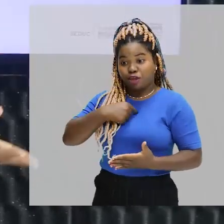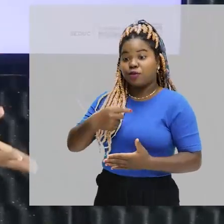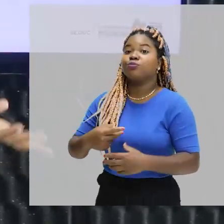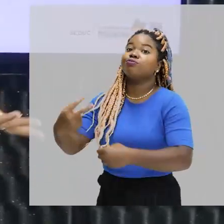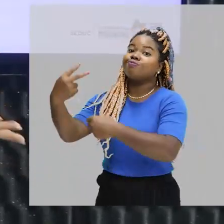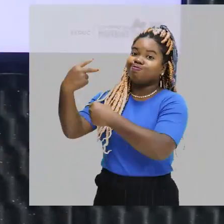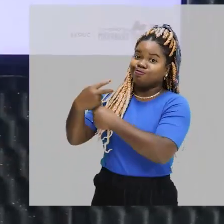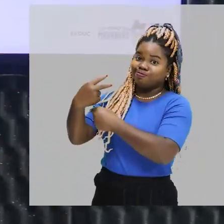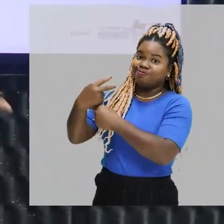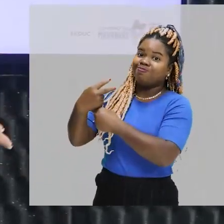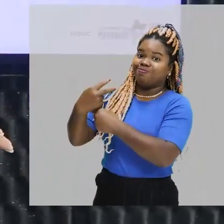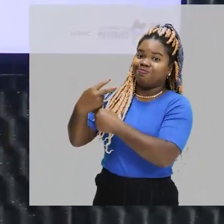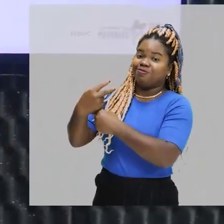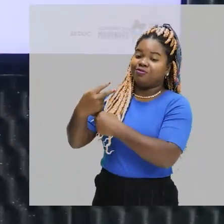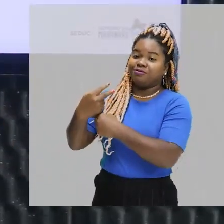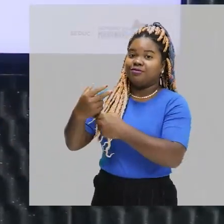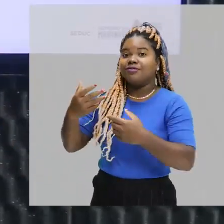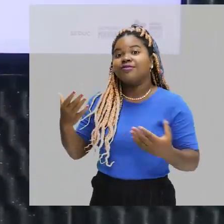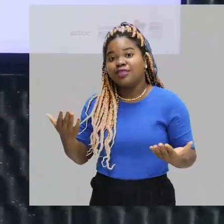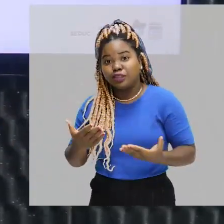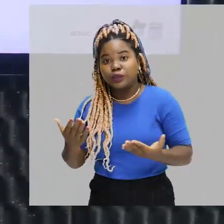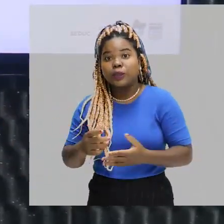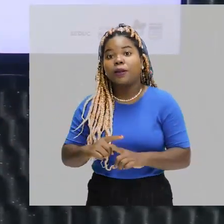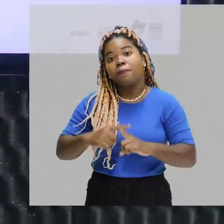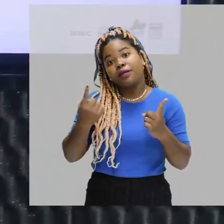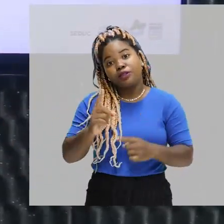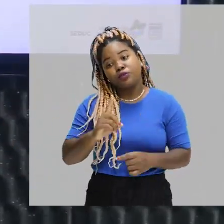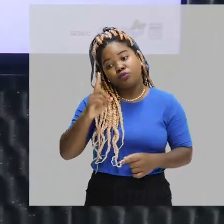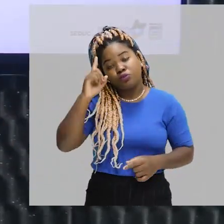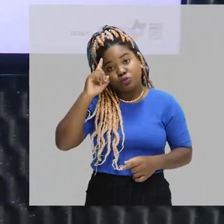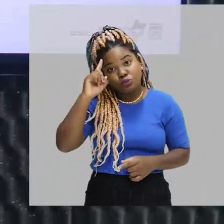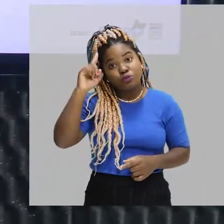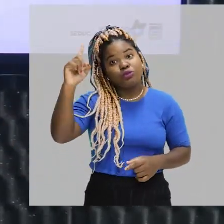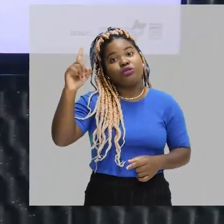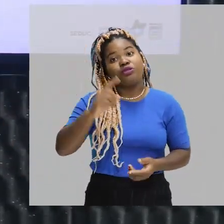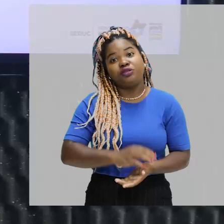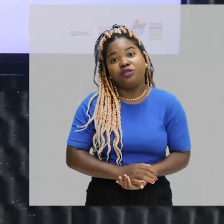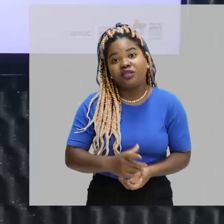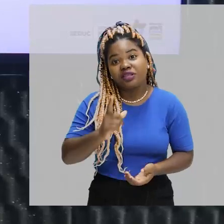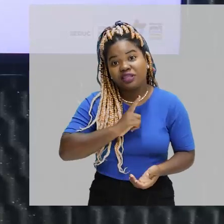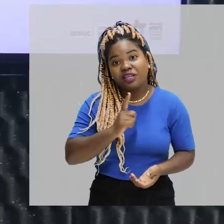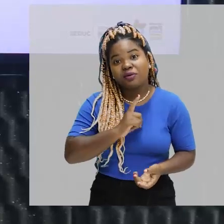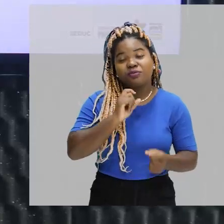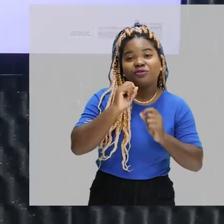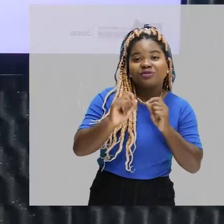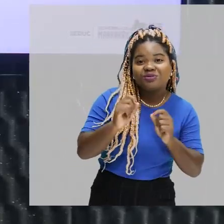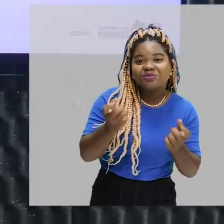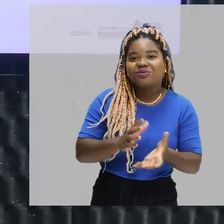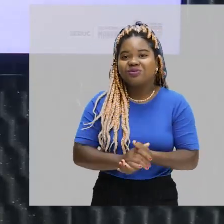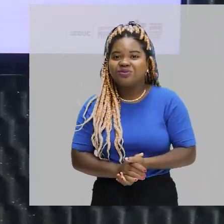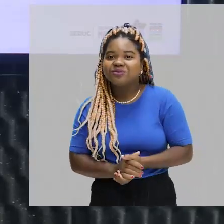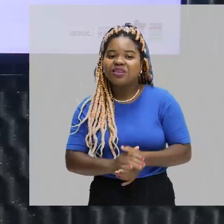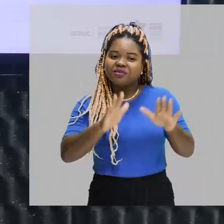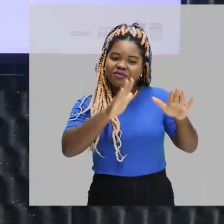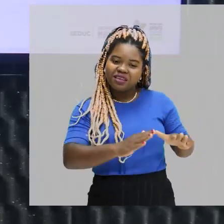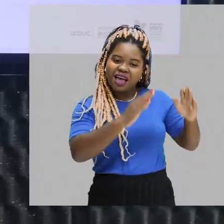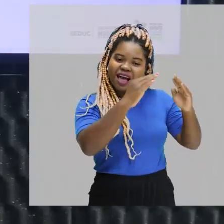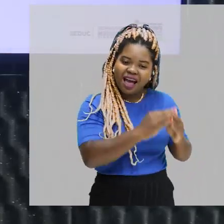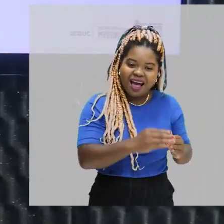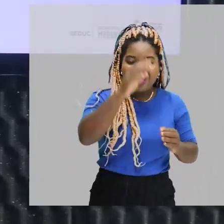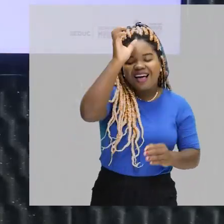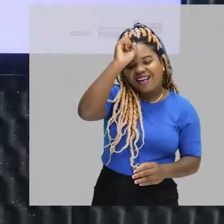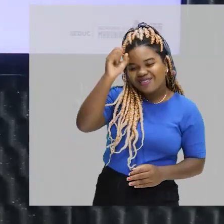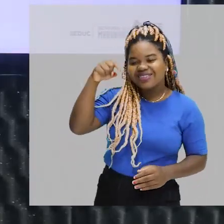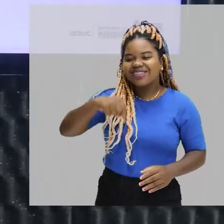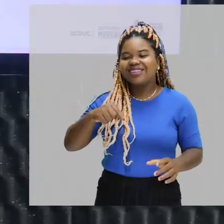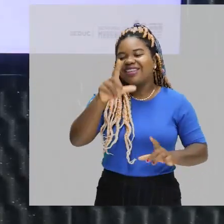agora, não sei, o dia está sendo exibida para vocês. Mais uma aula do programa Fique em Casa Aprendendo, aqui na TV